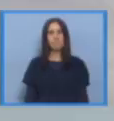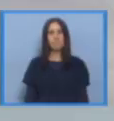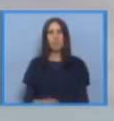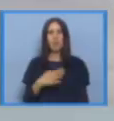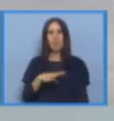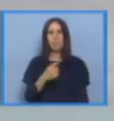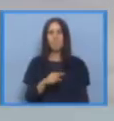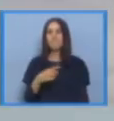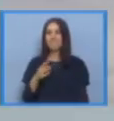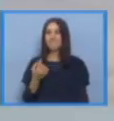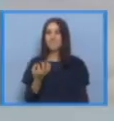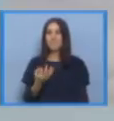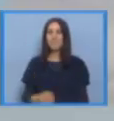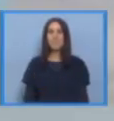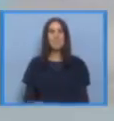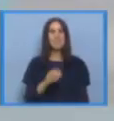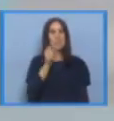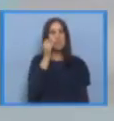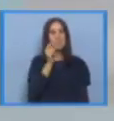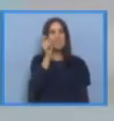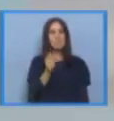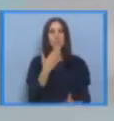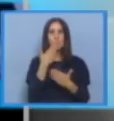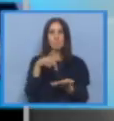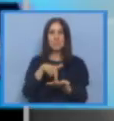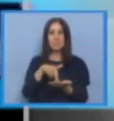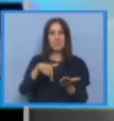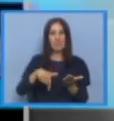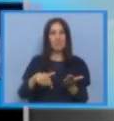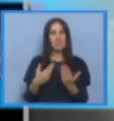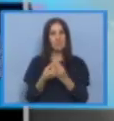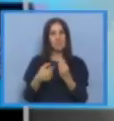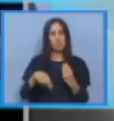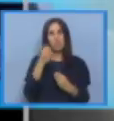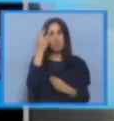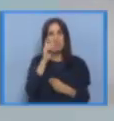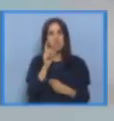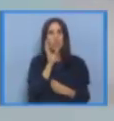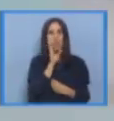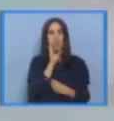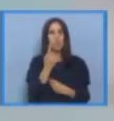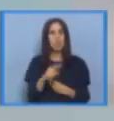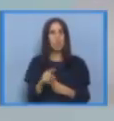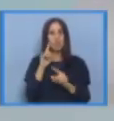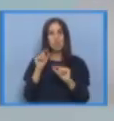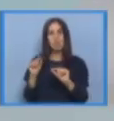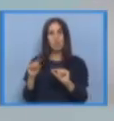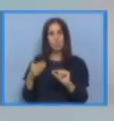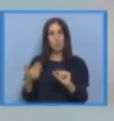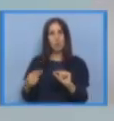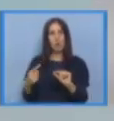intenções. Permanecemos. Celso Parra, muito obrigado por esta presença aqui hoje entre nós. Não esqueça que mais logo, na Antena 1, ainda pode